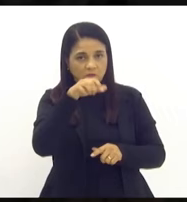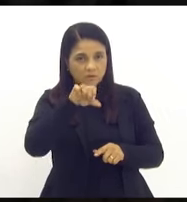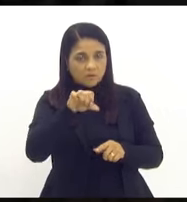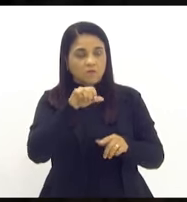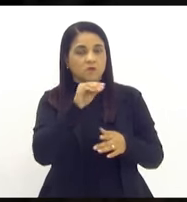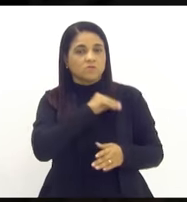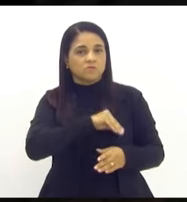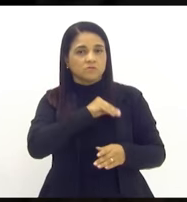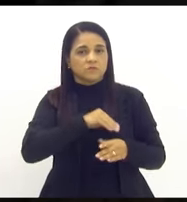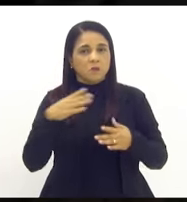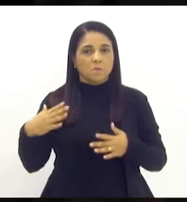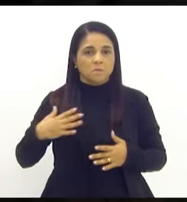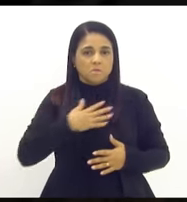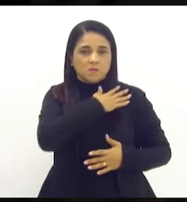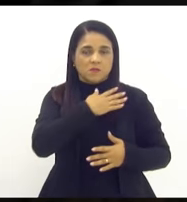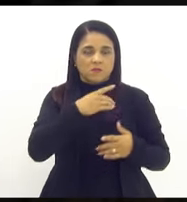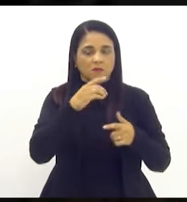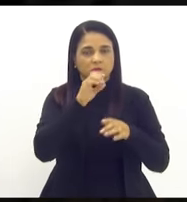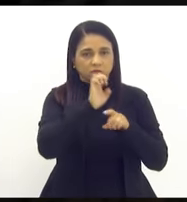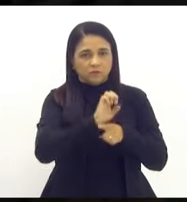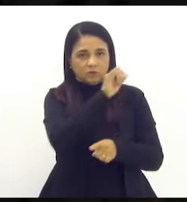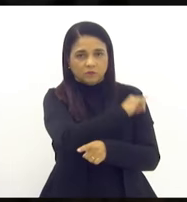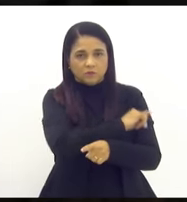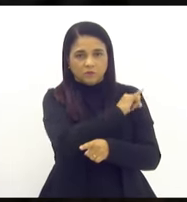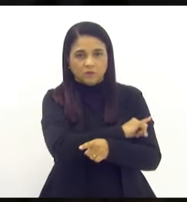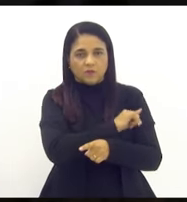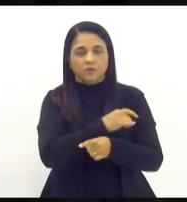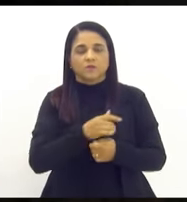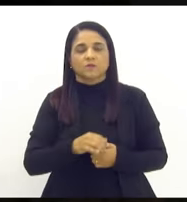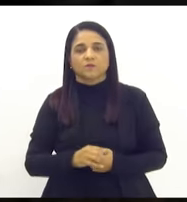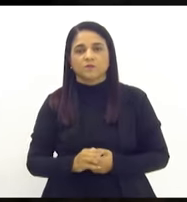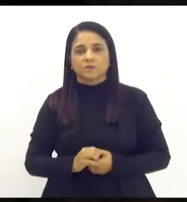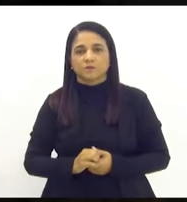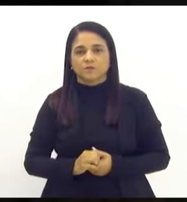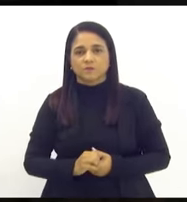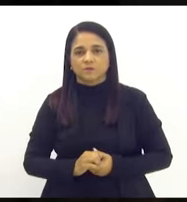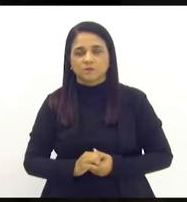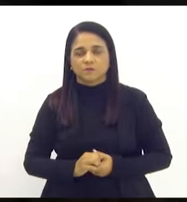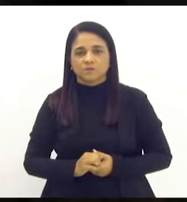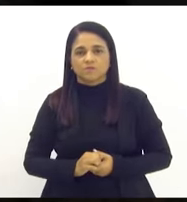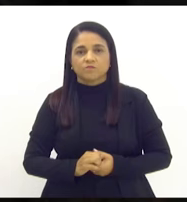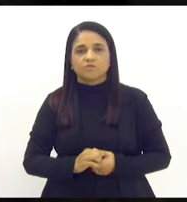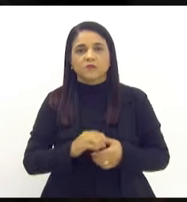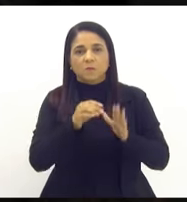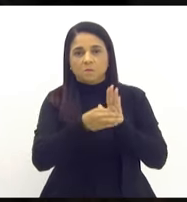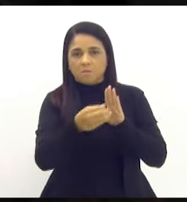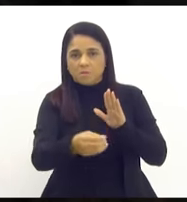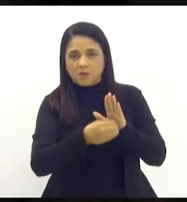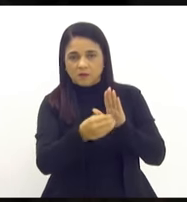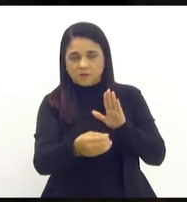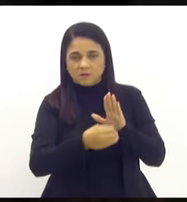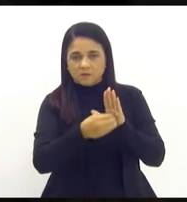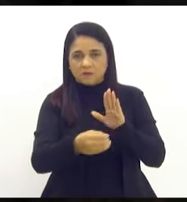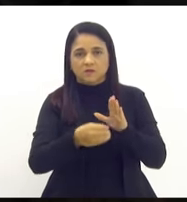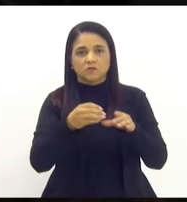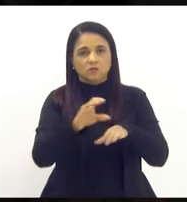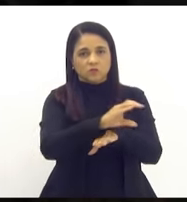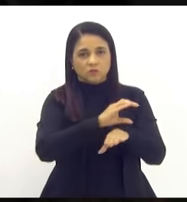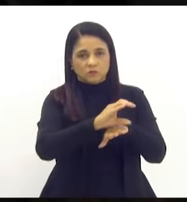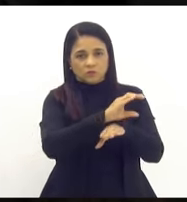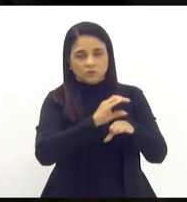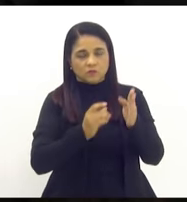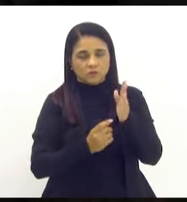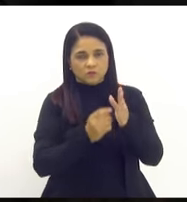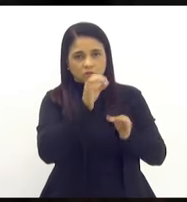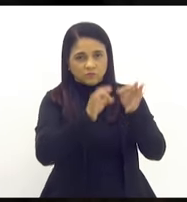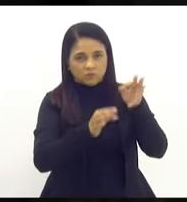militares do Estado do Rio de Janeiro e d outras providências pendendo de pareceres das comissões de constituição e Justiça